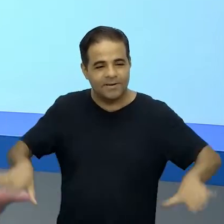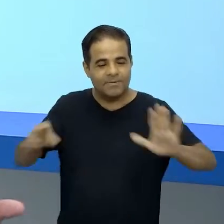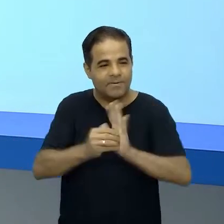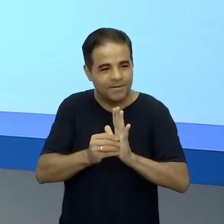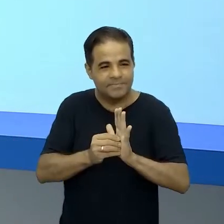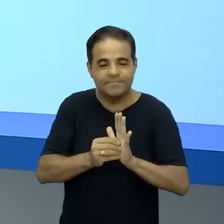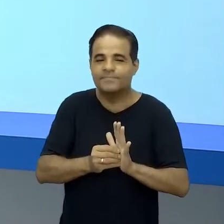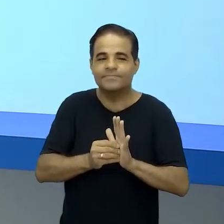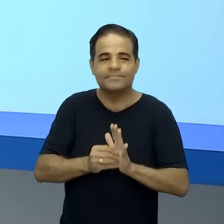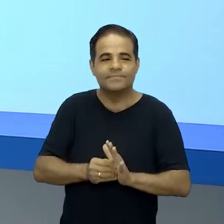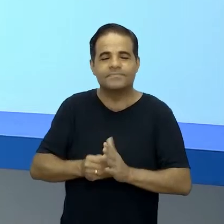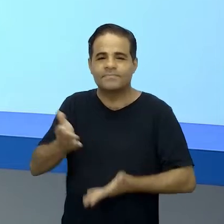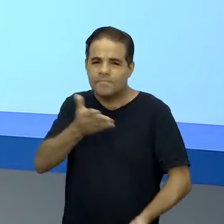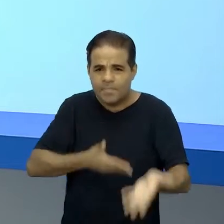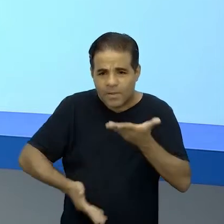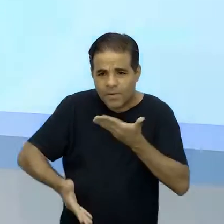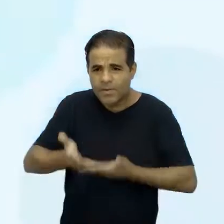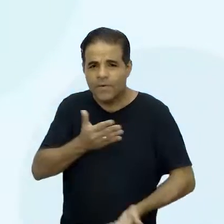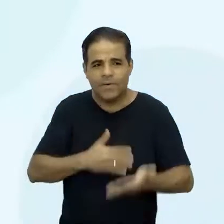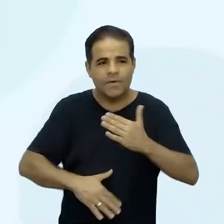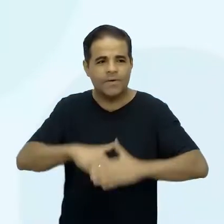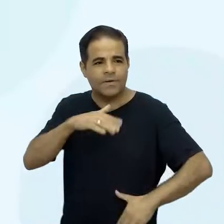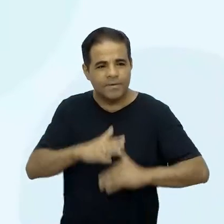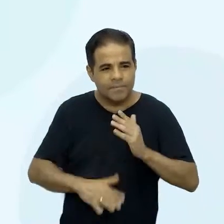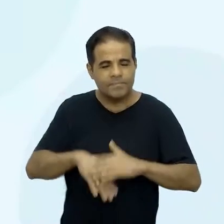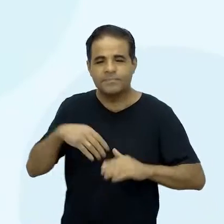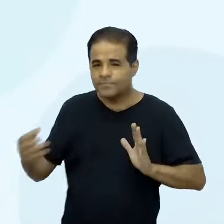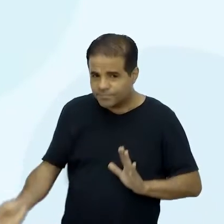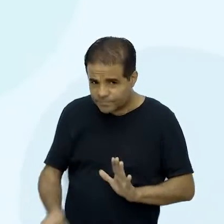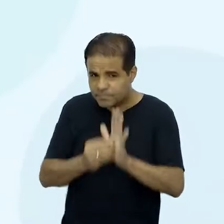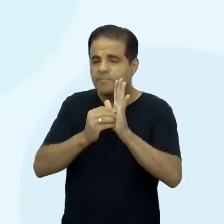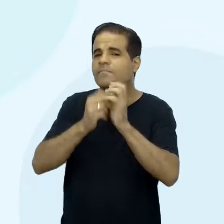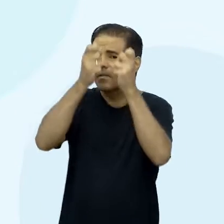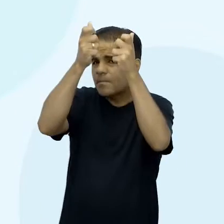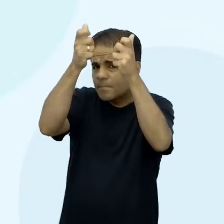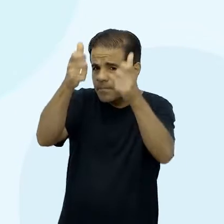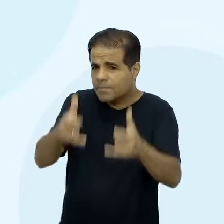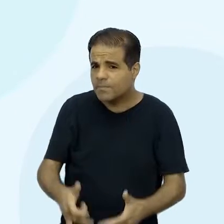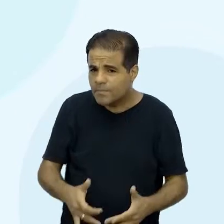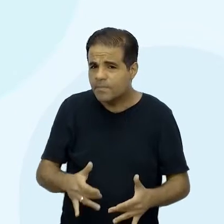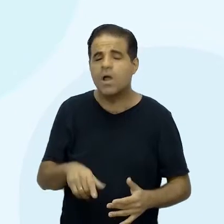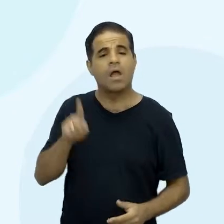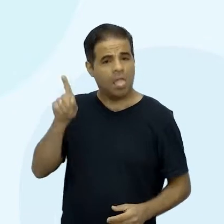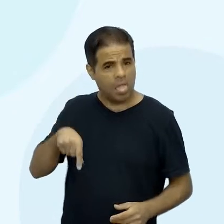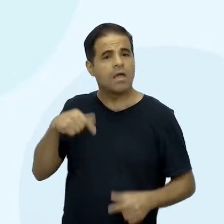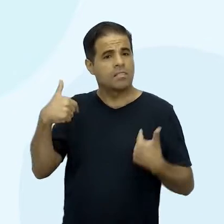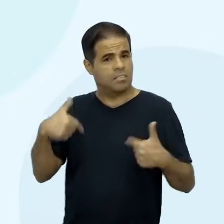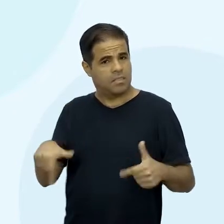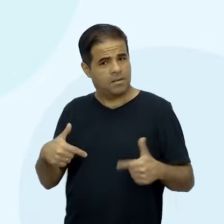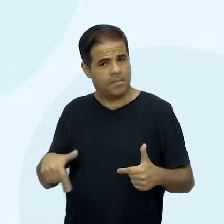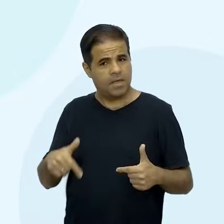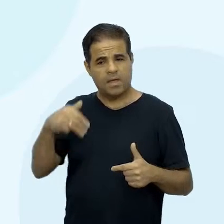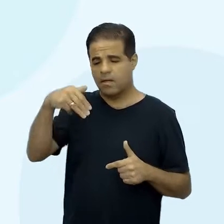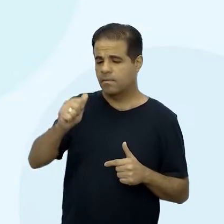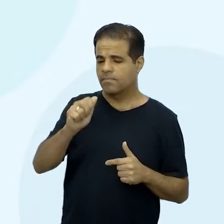Então, teve uma obra que eu achei bem interessante, que eu vou contar para vocês já já. Então, ó, trabalhos da